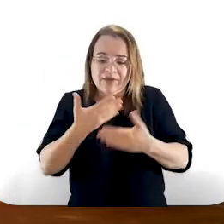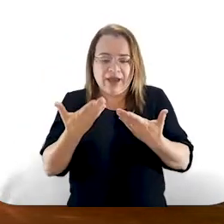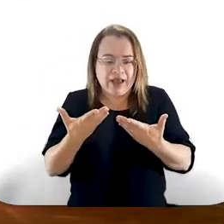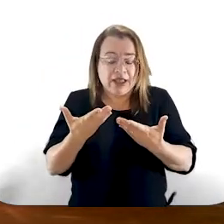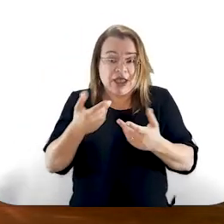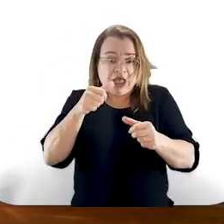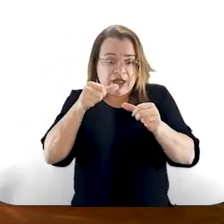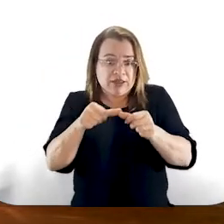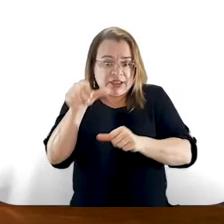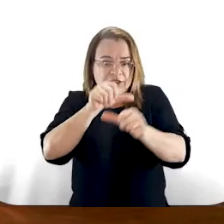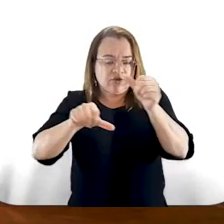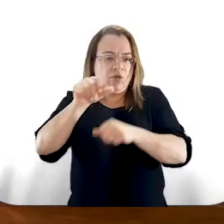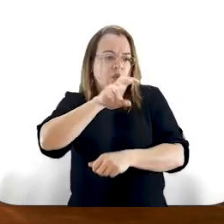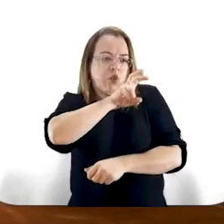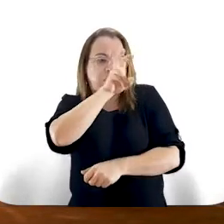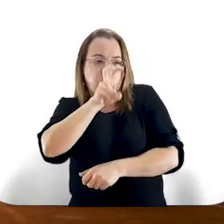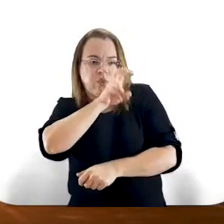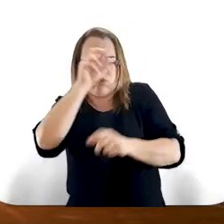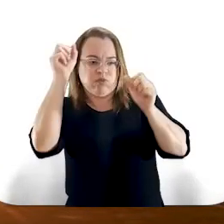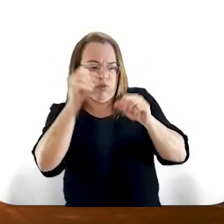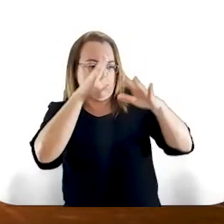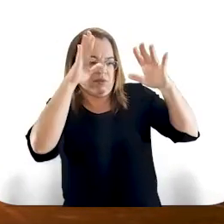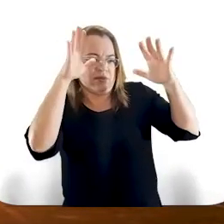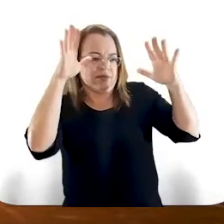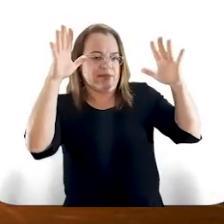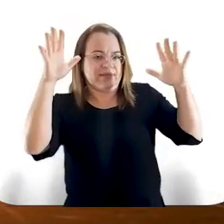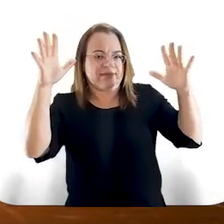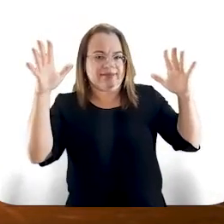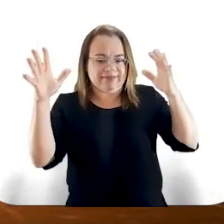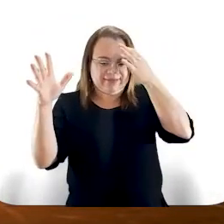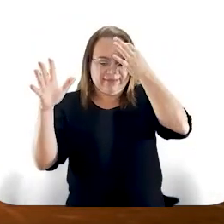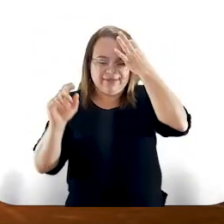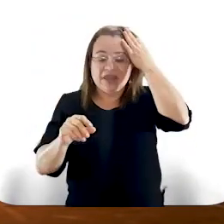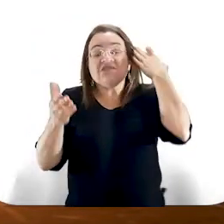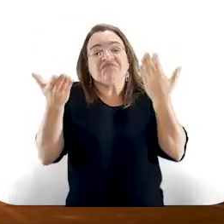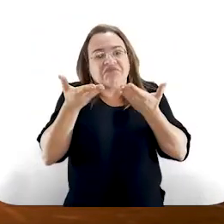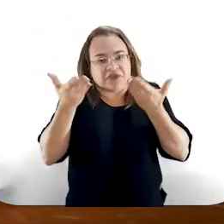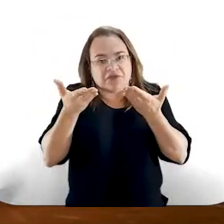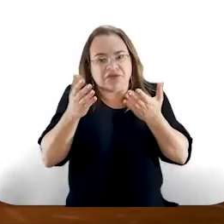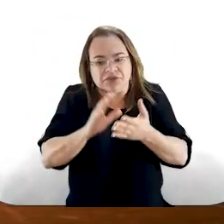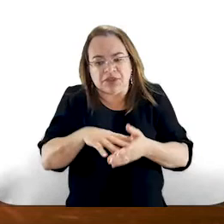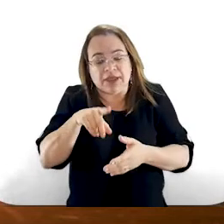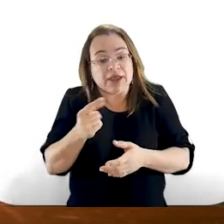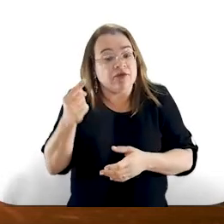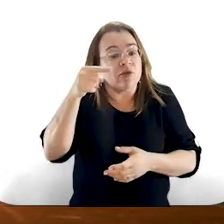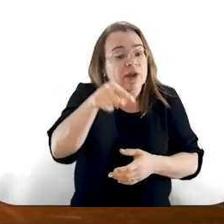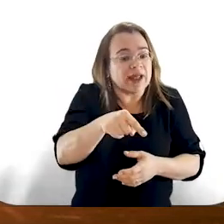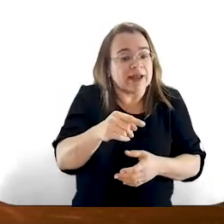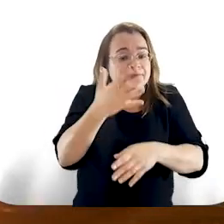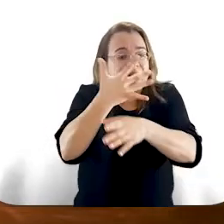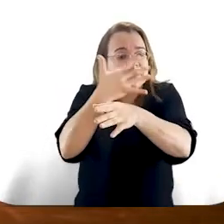A serpente encantada que povoou os rios e os lagos. E até hoje, Quem for lá na cidade de Nova